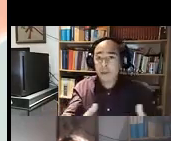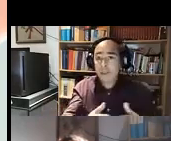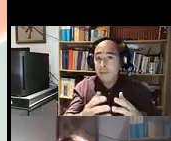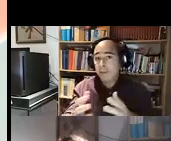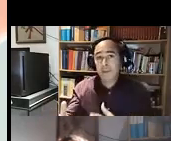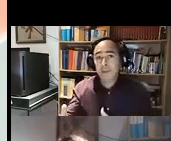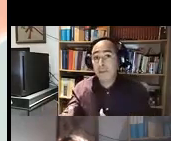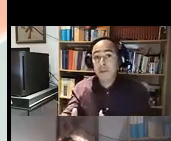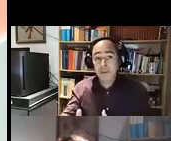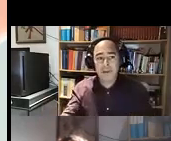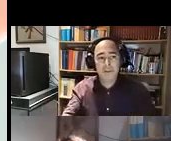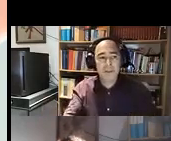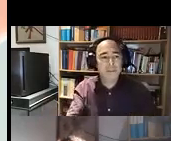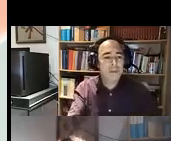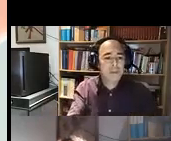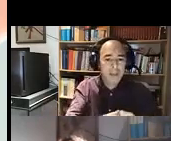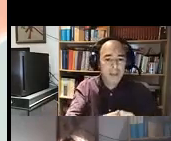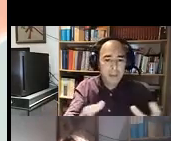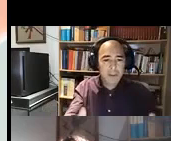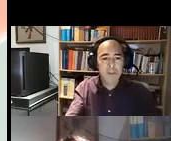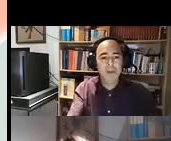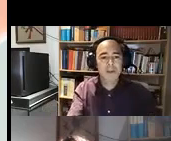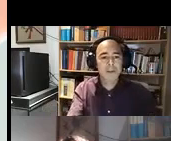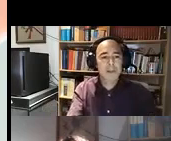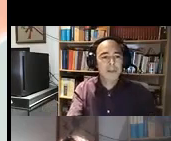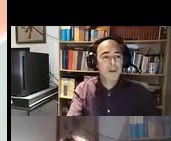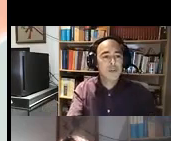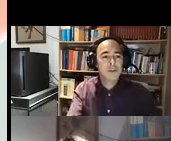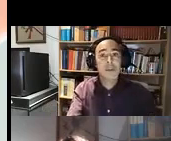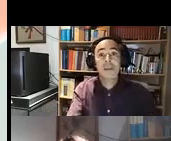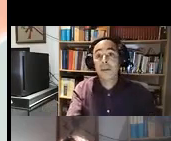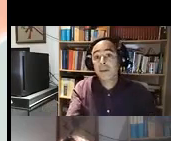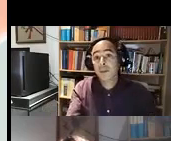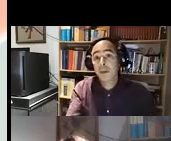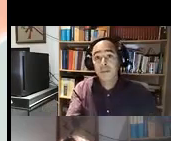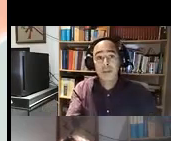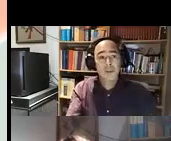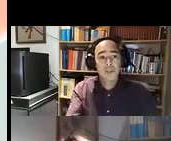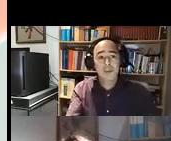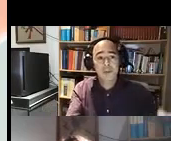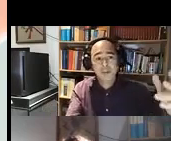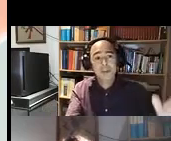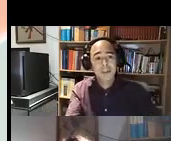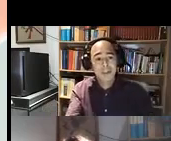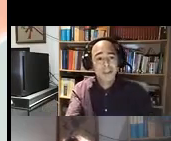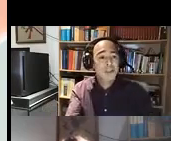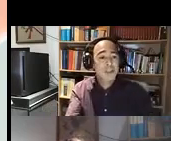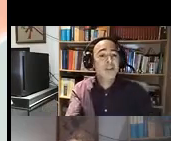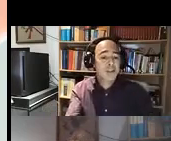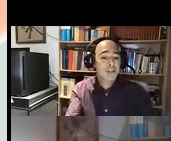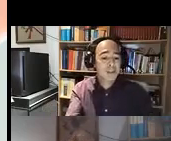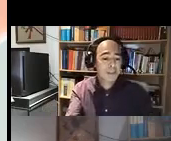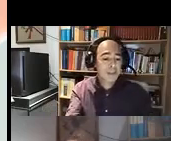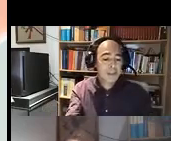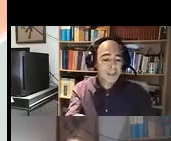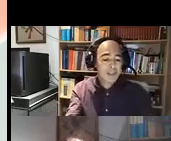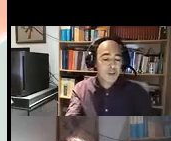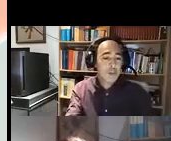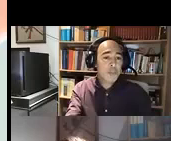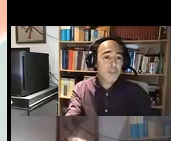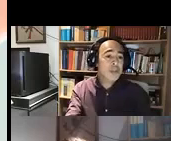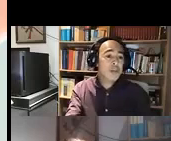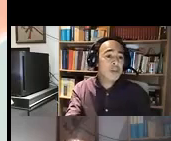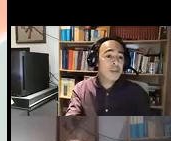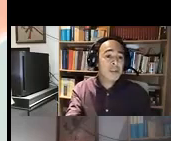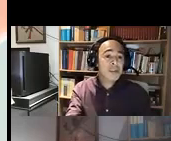lembre-se qualquer coisa vai haver uma solução certamente completismo eu costumo dizer que da cabeça aos pés em casa é exatamente também